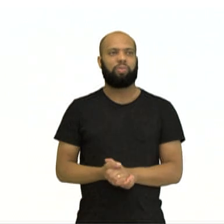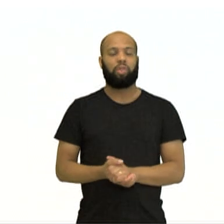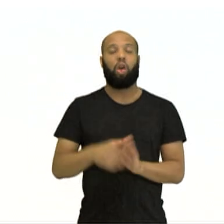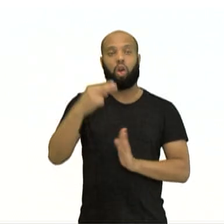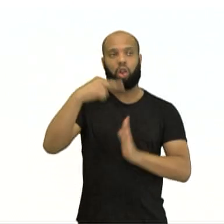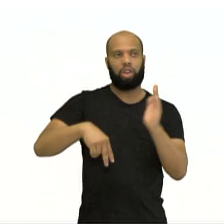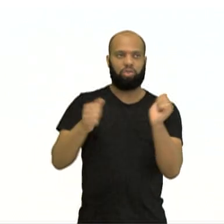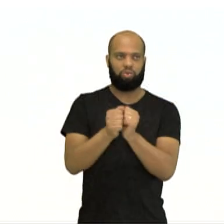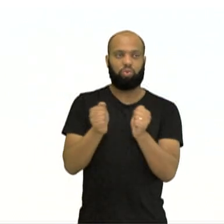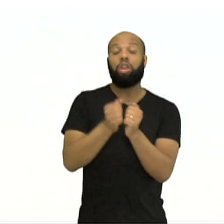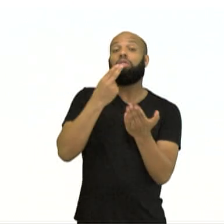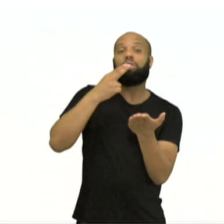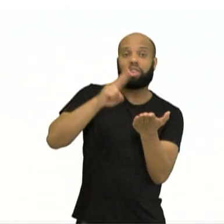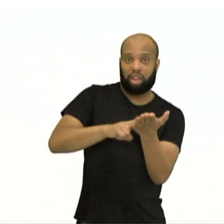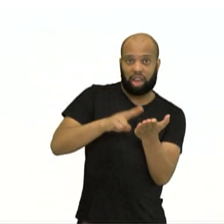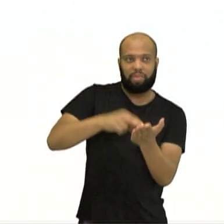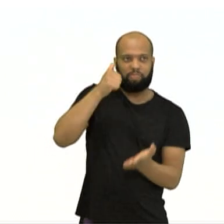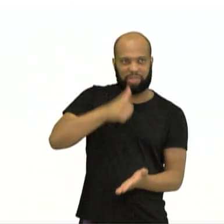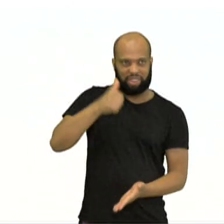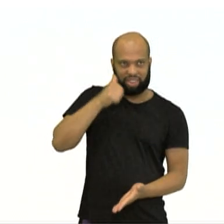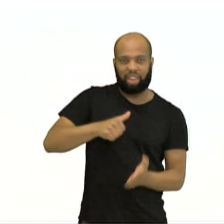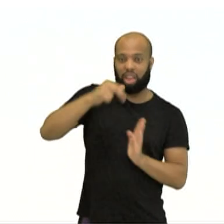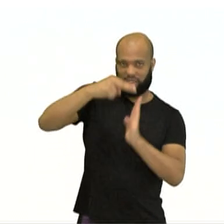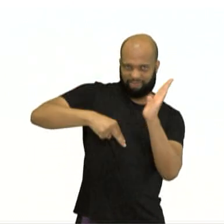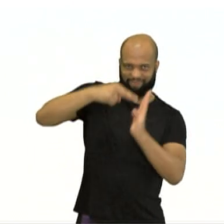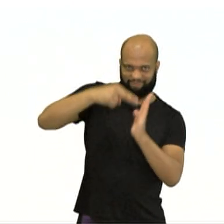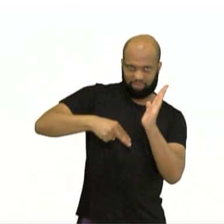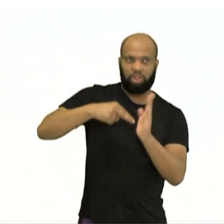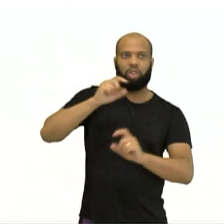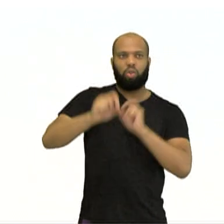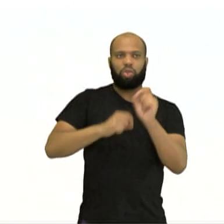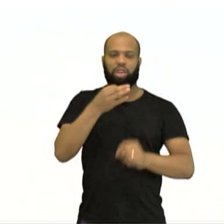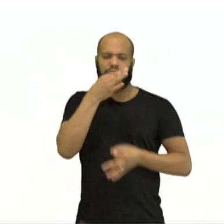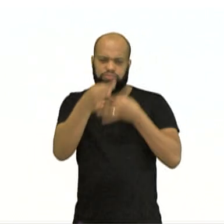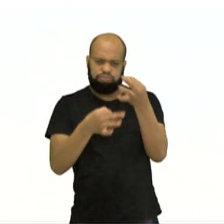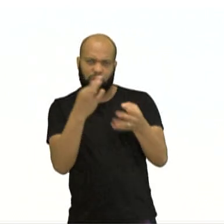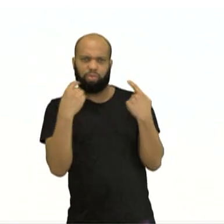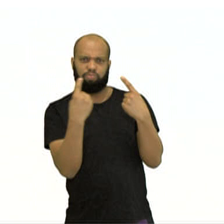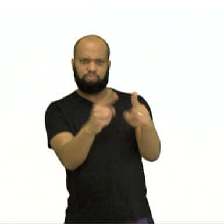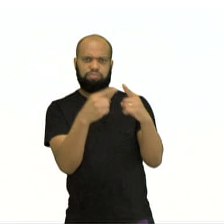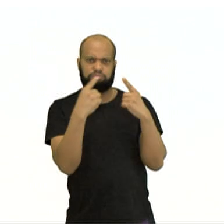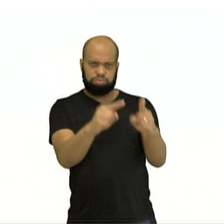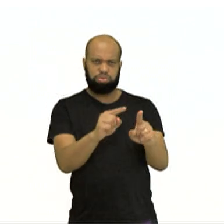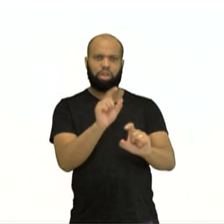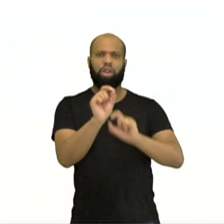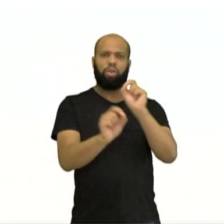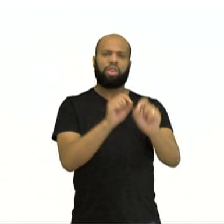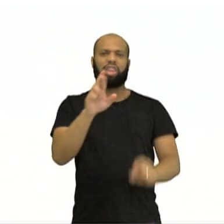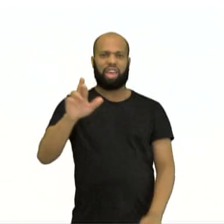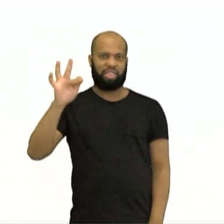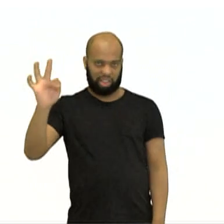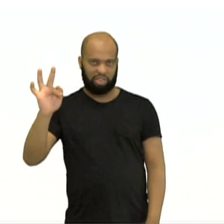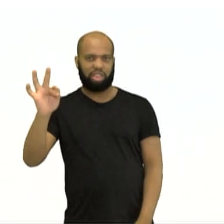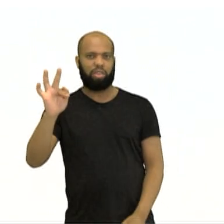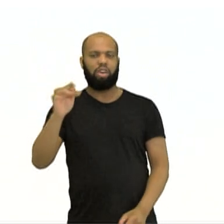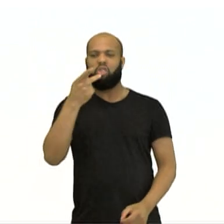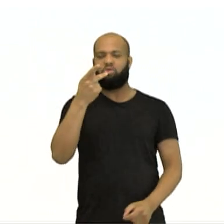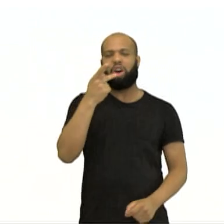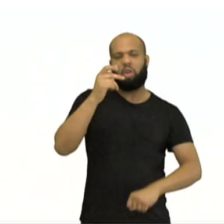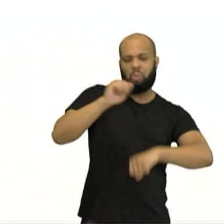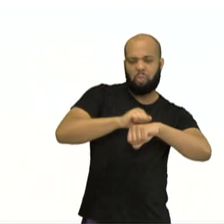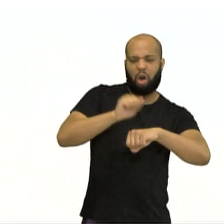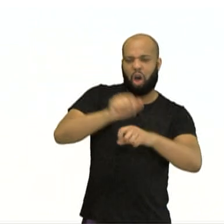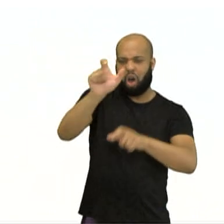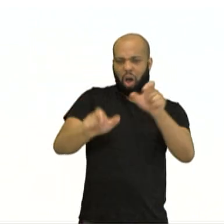Vai lá. A carta de Marisol Leiro Vidal faz uma crítica a uma afirmação da Receita Federal, que pobres não leem